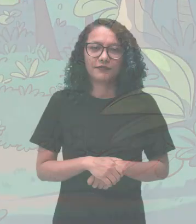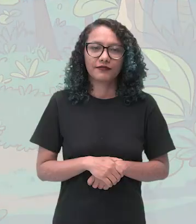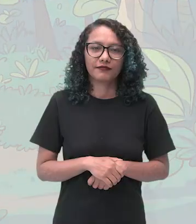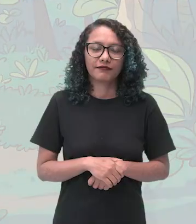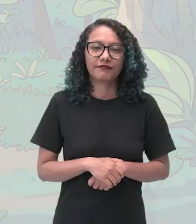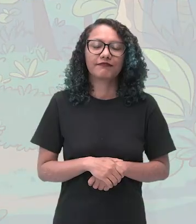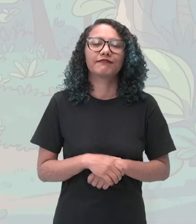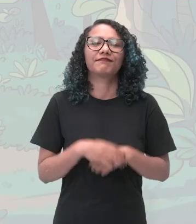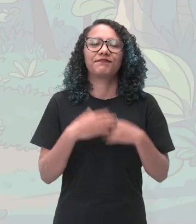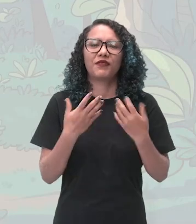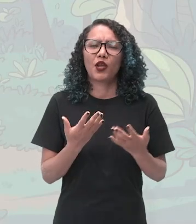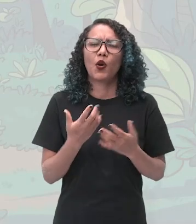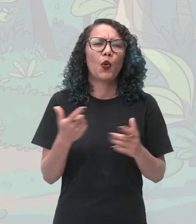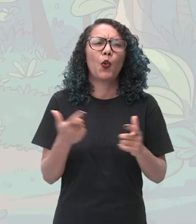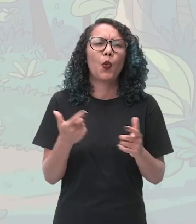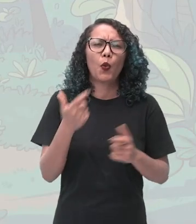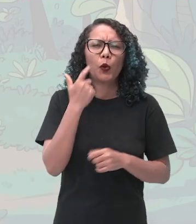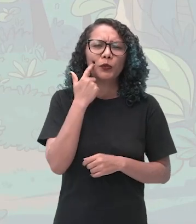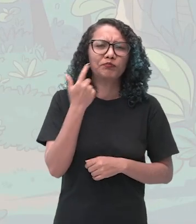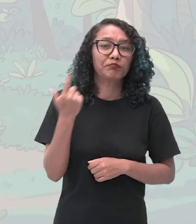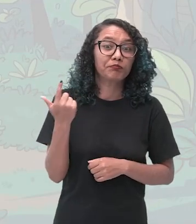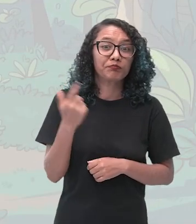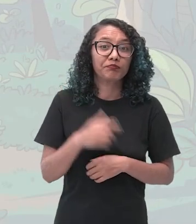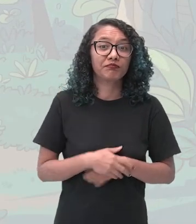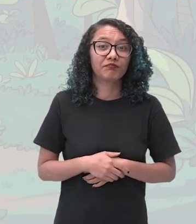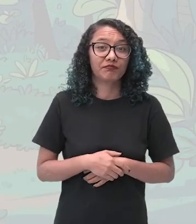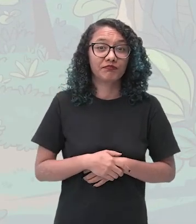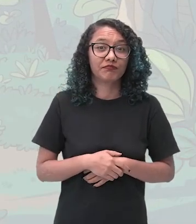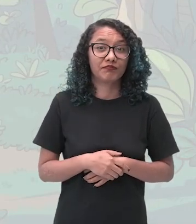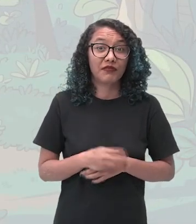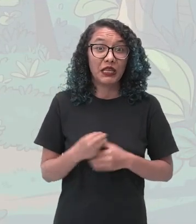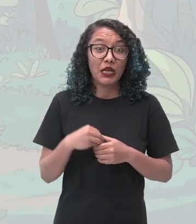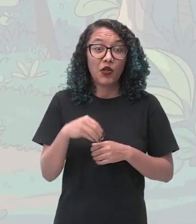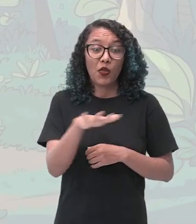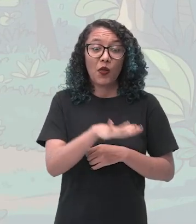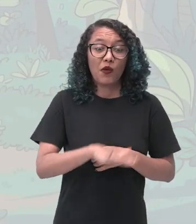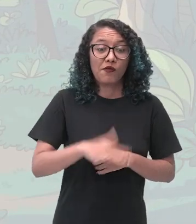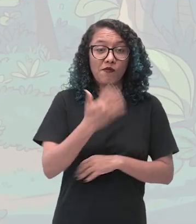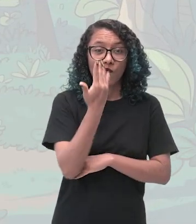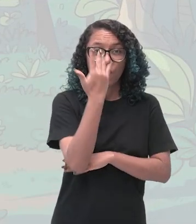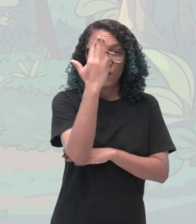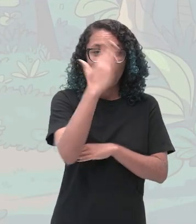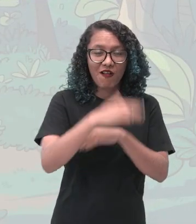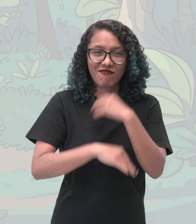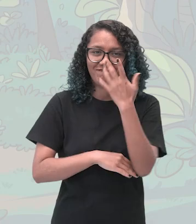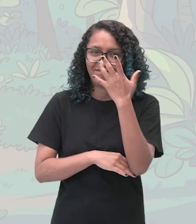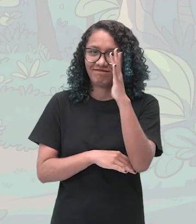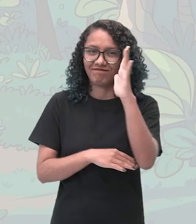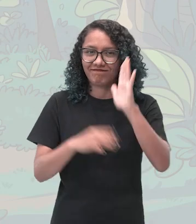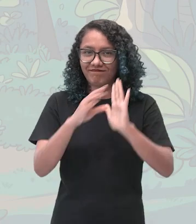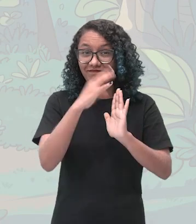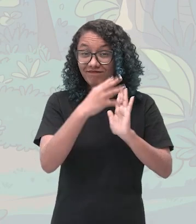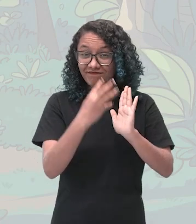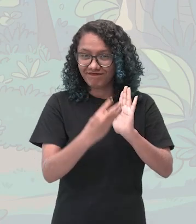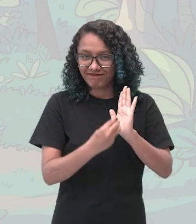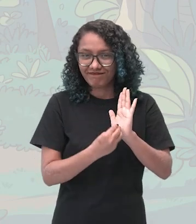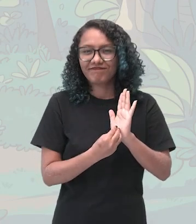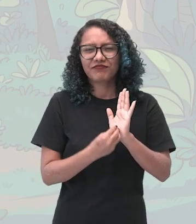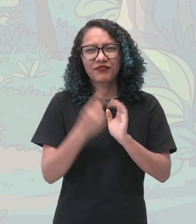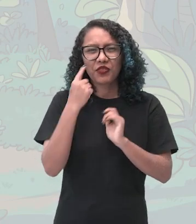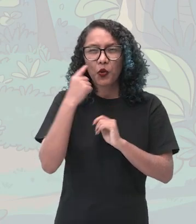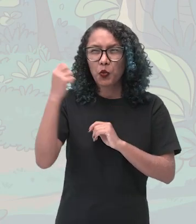E olha só onde eu estou, aqui no meio da floresta amazônica. Esse sol